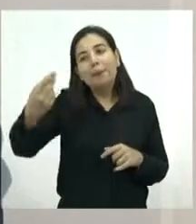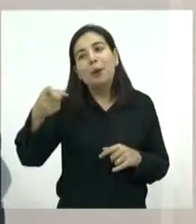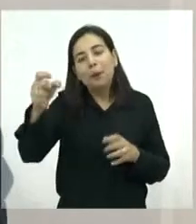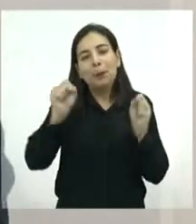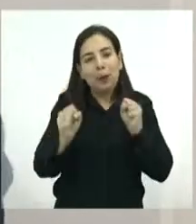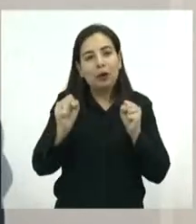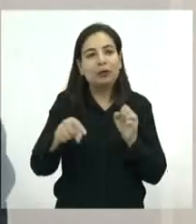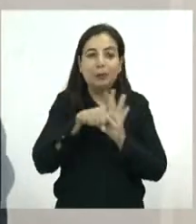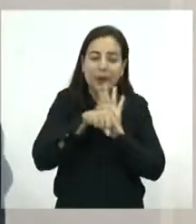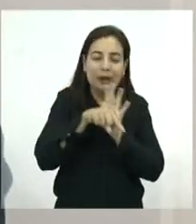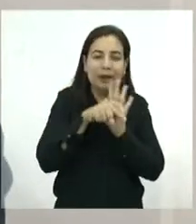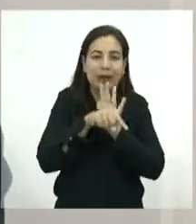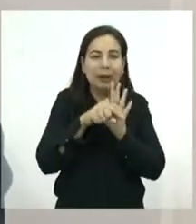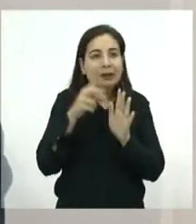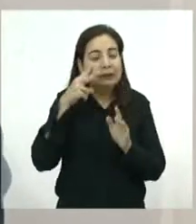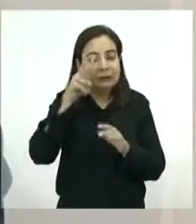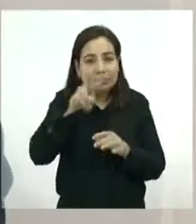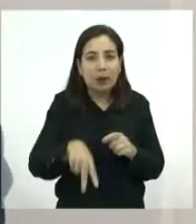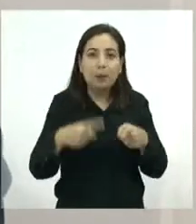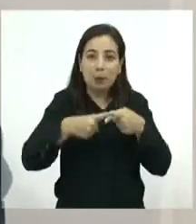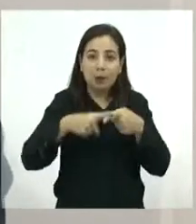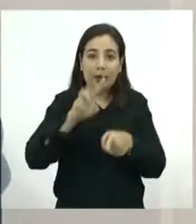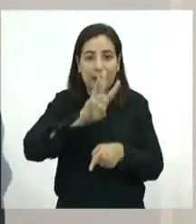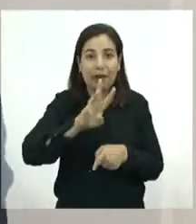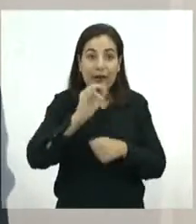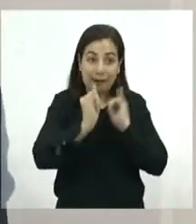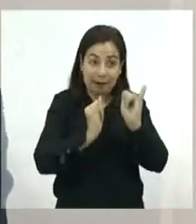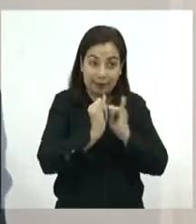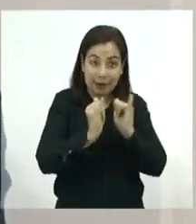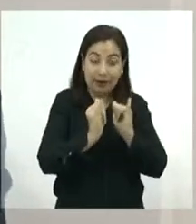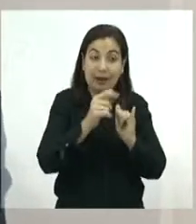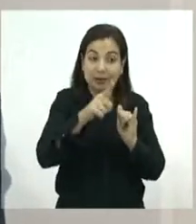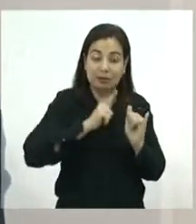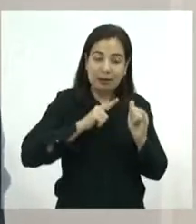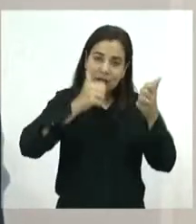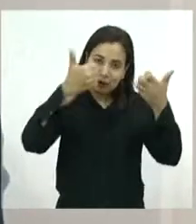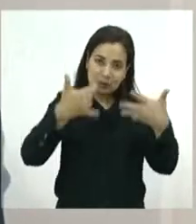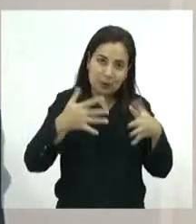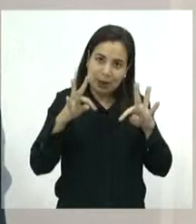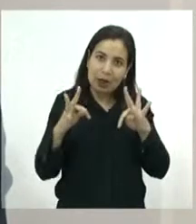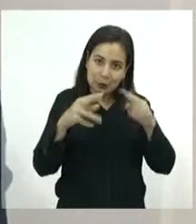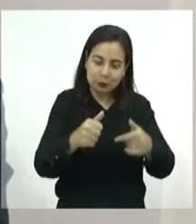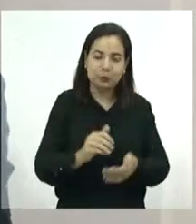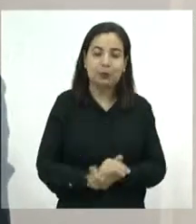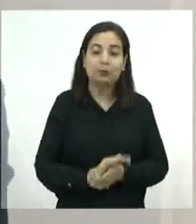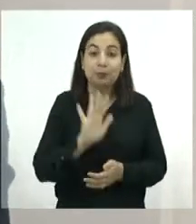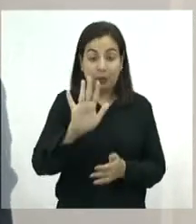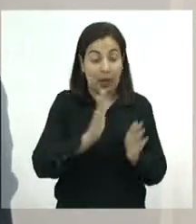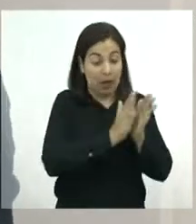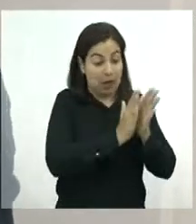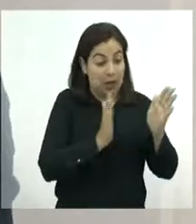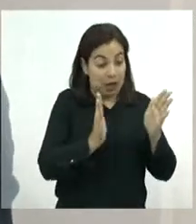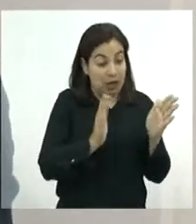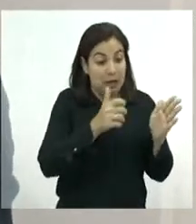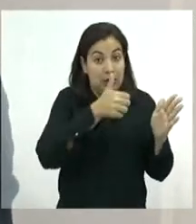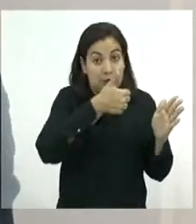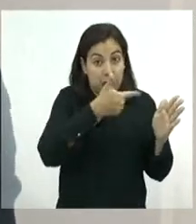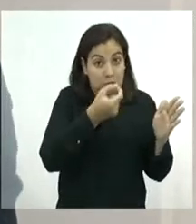entender aí, na internet hoje explica tudo muito fácil. Só a Previdência Social até 2015 não tinha